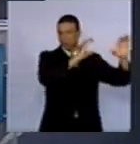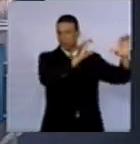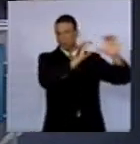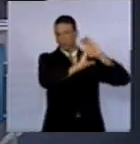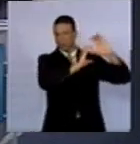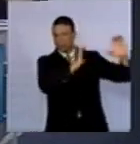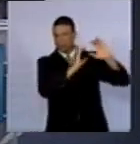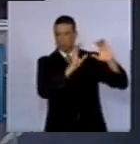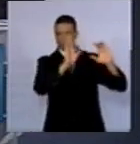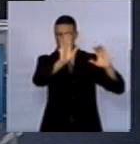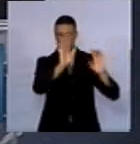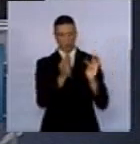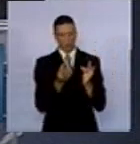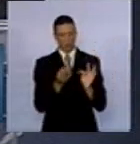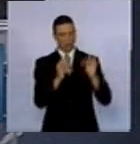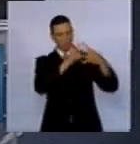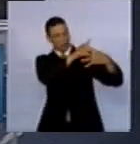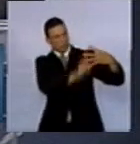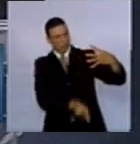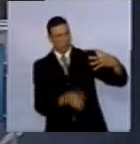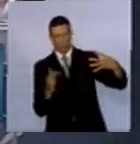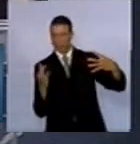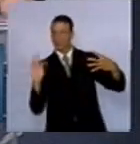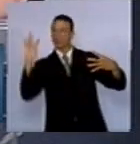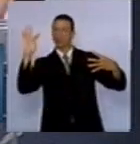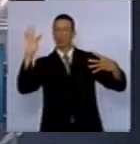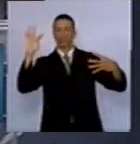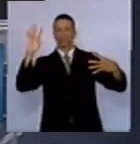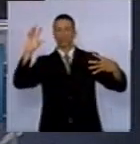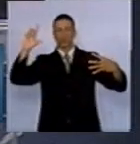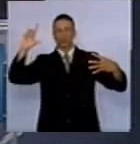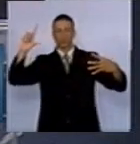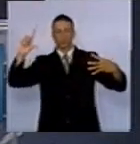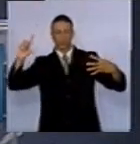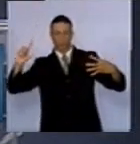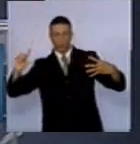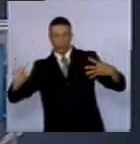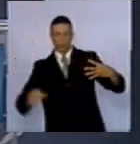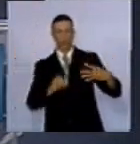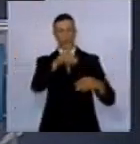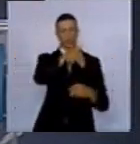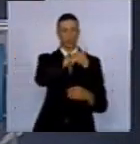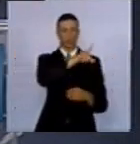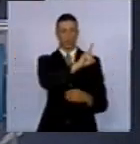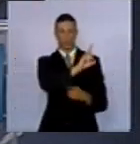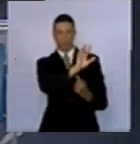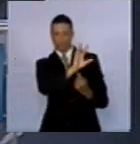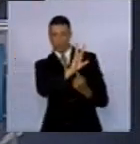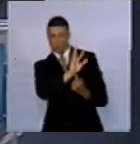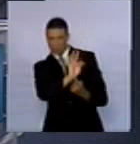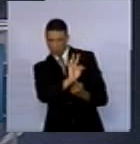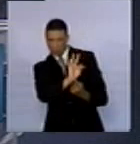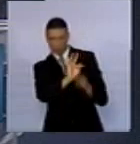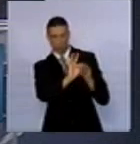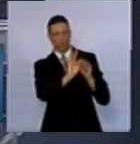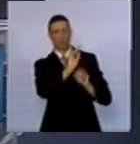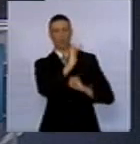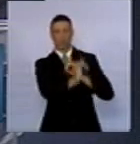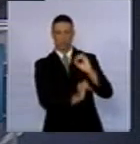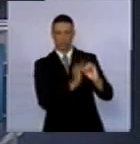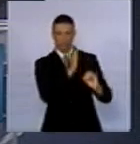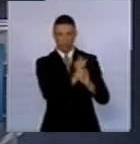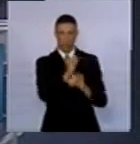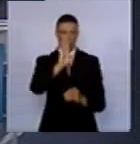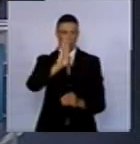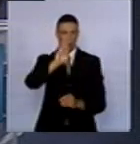tecnologias que estão deixando desistir do ponto de vista que o MDS Hoje ele é muito voltado para banda larga parte da